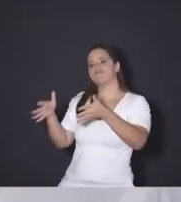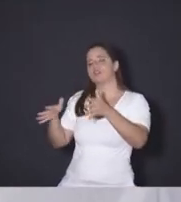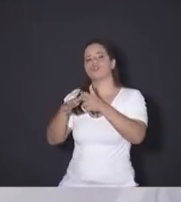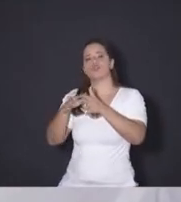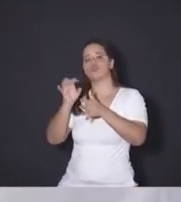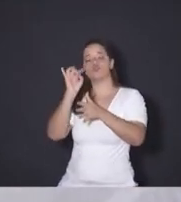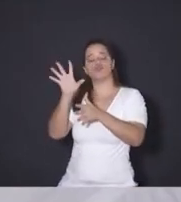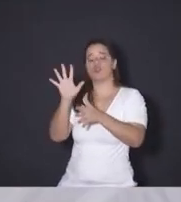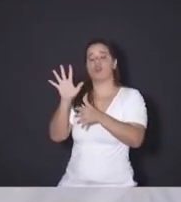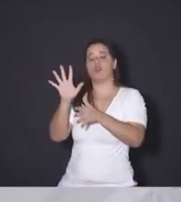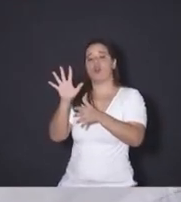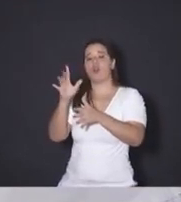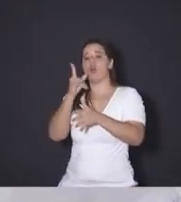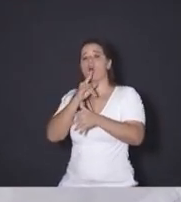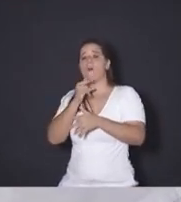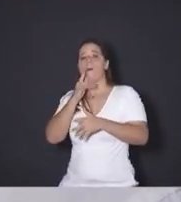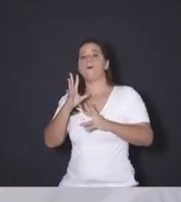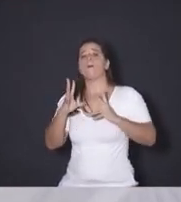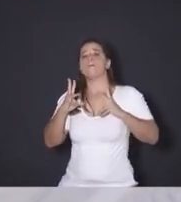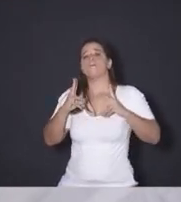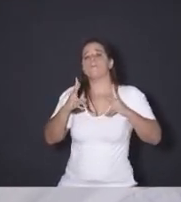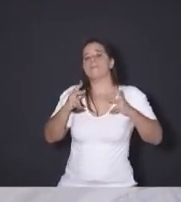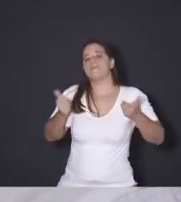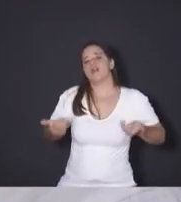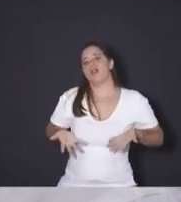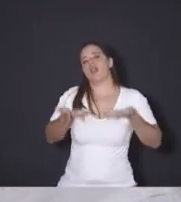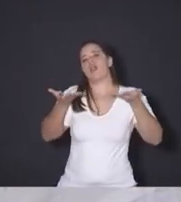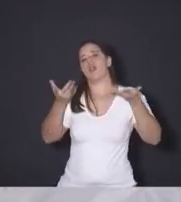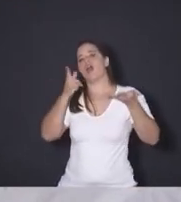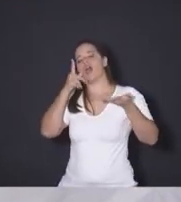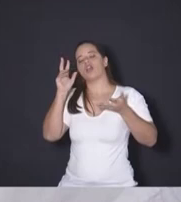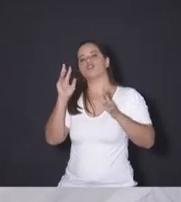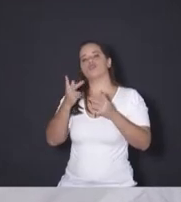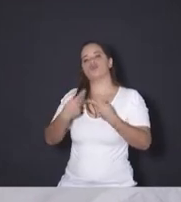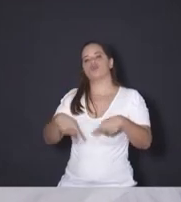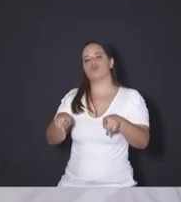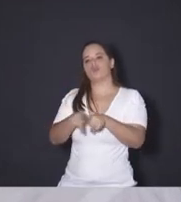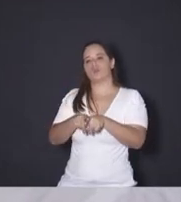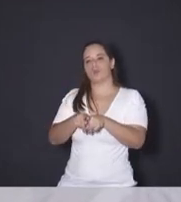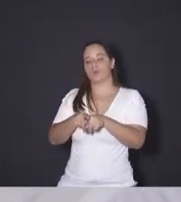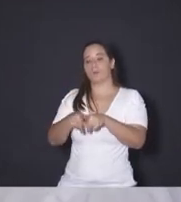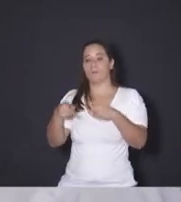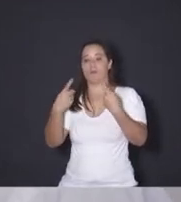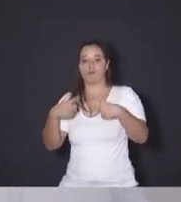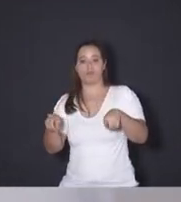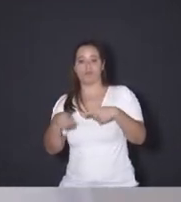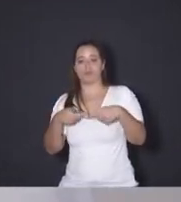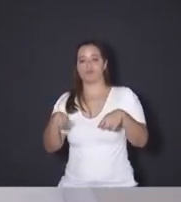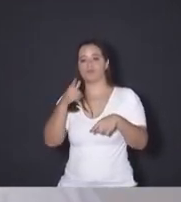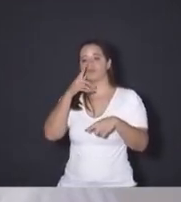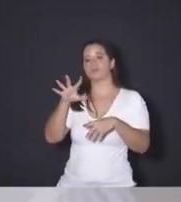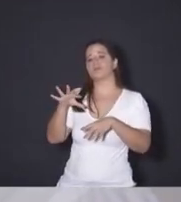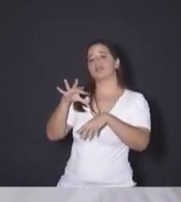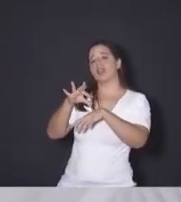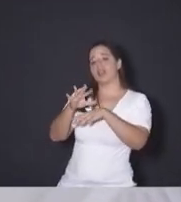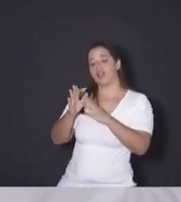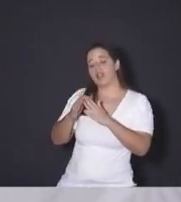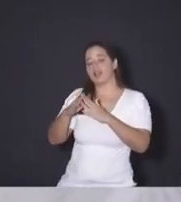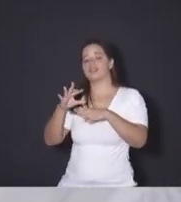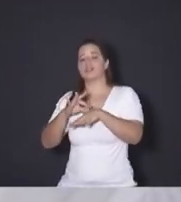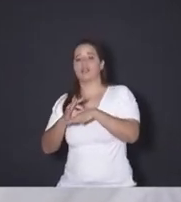compositor milagres do povo a partir da música caetano veloso basta caso da carne habitação